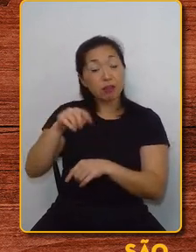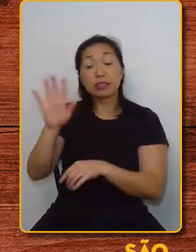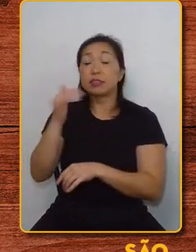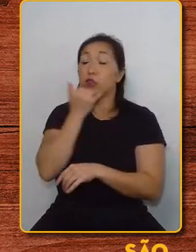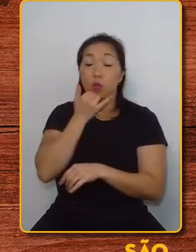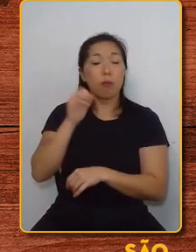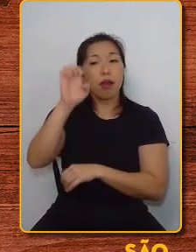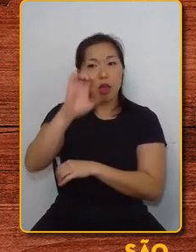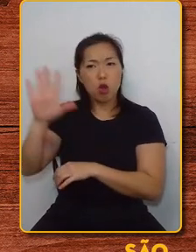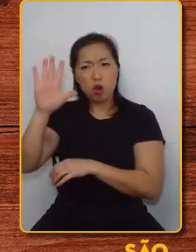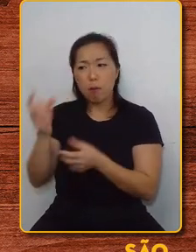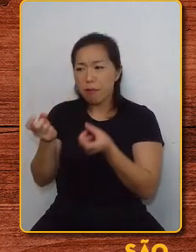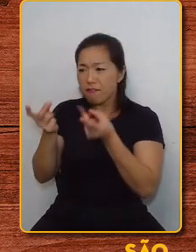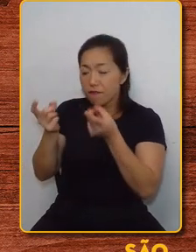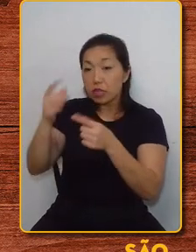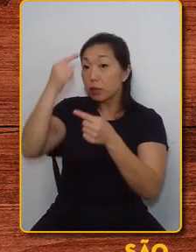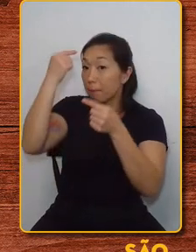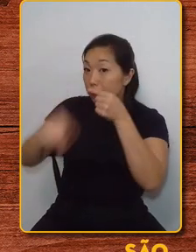Então,